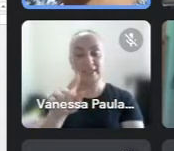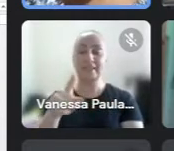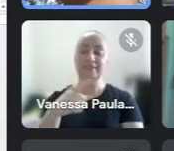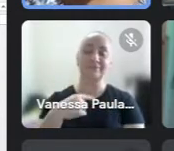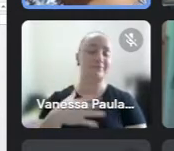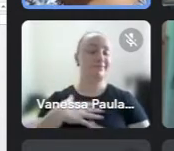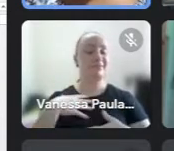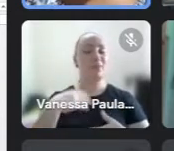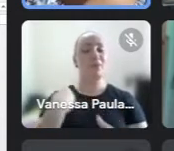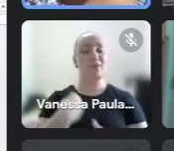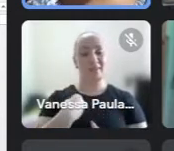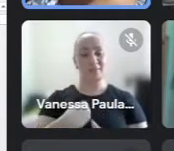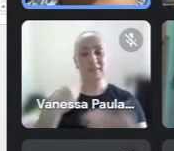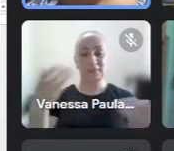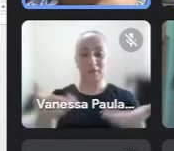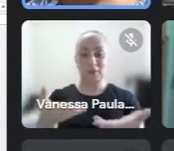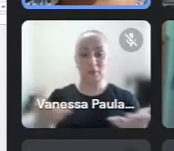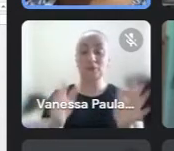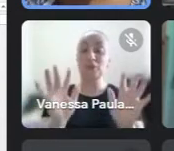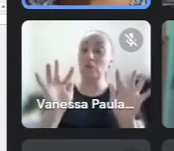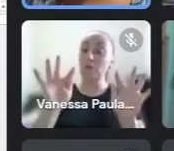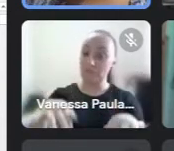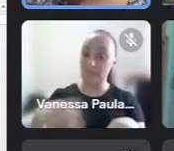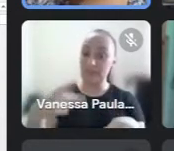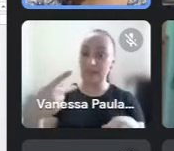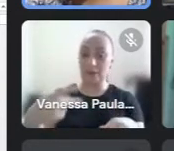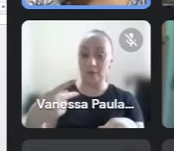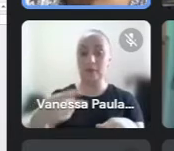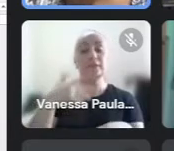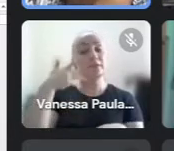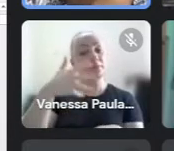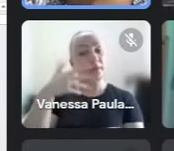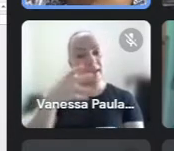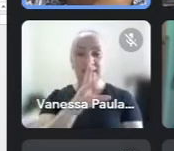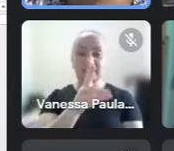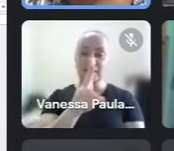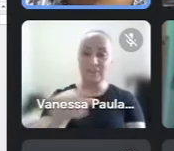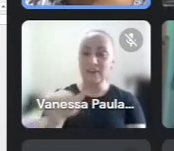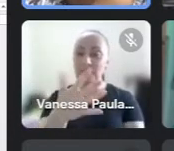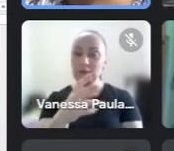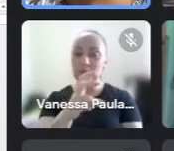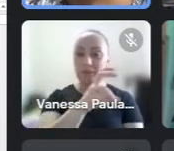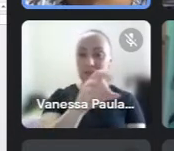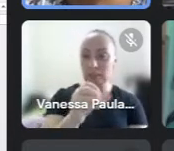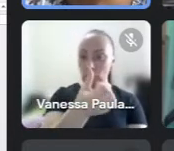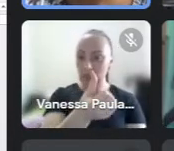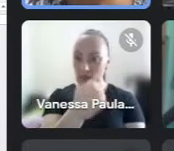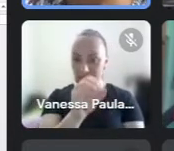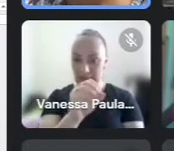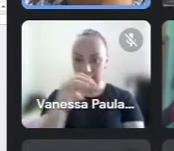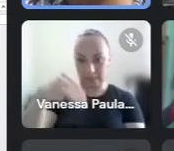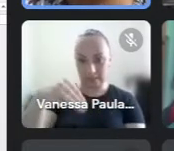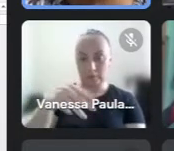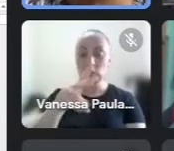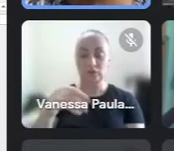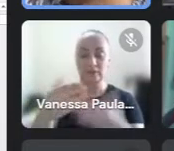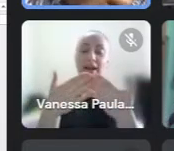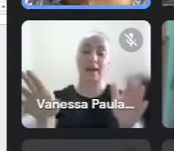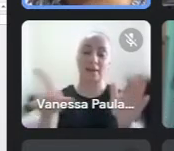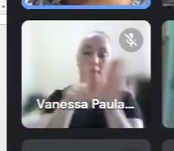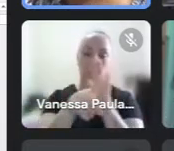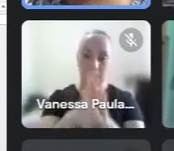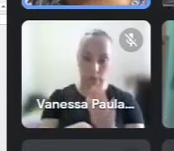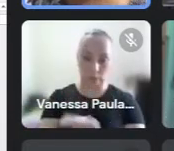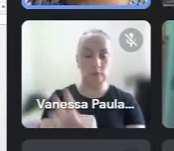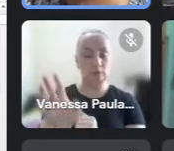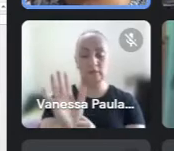digo a vocês que ao final dessa palestra, que vai durar em torno de 50 a 60 minutos, a gente vai abrir para algumas perguntas, tá? A gente não vai